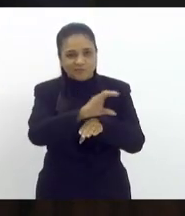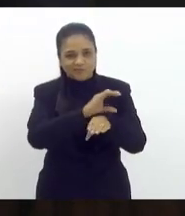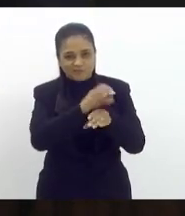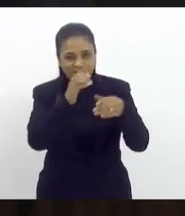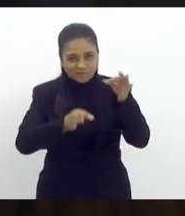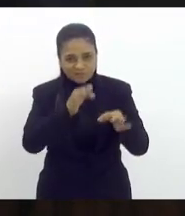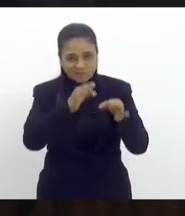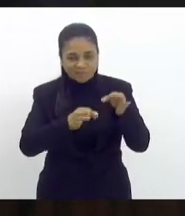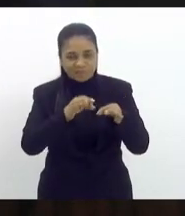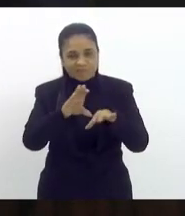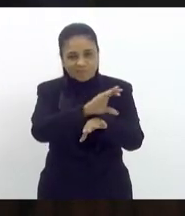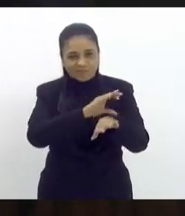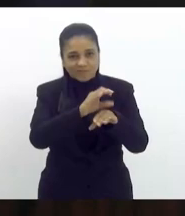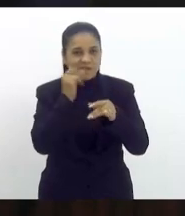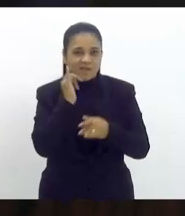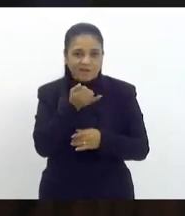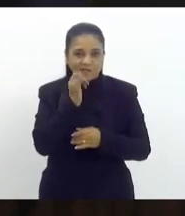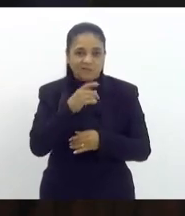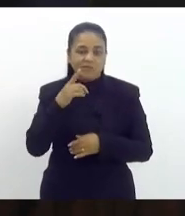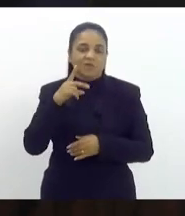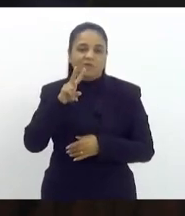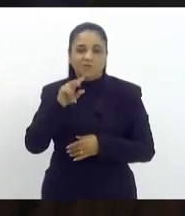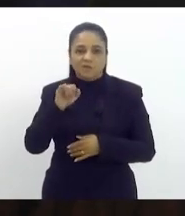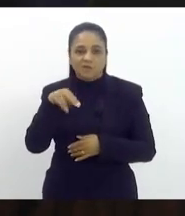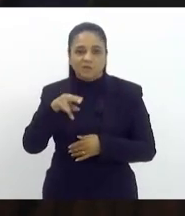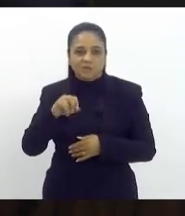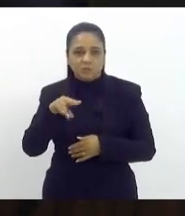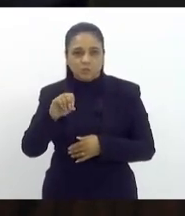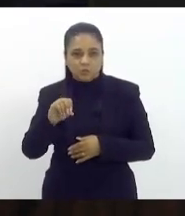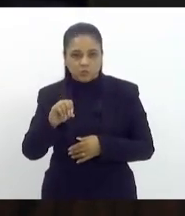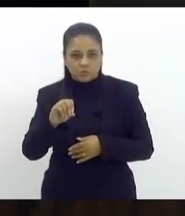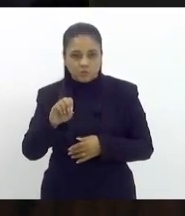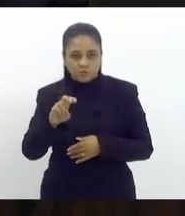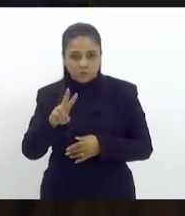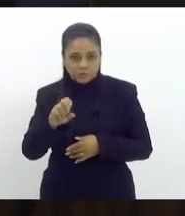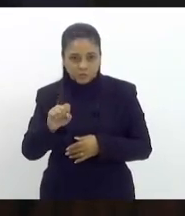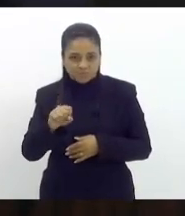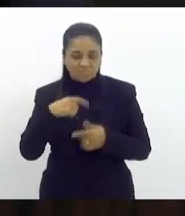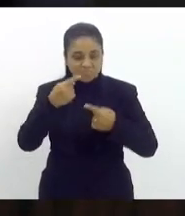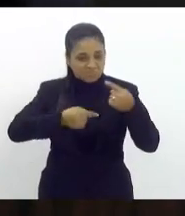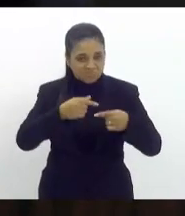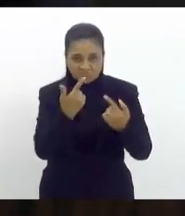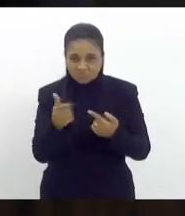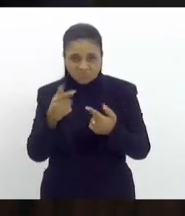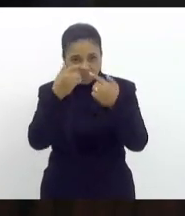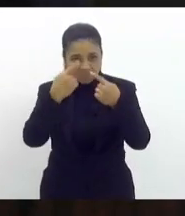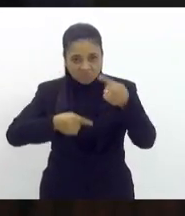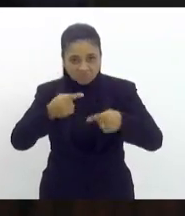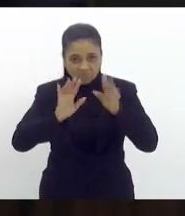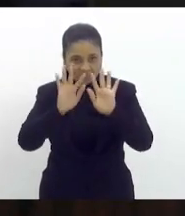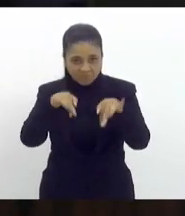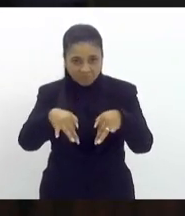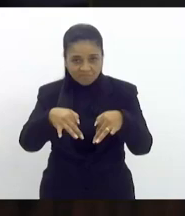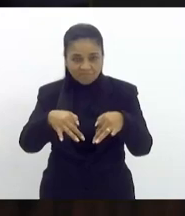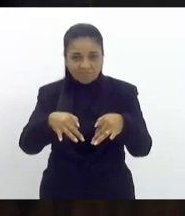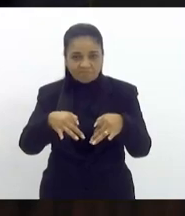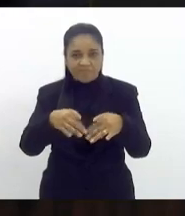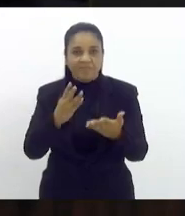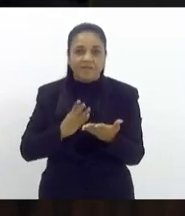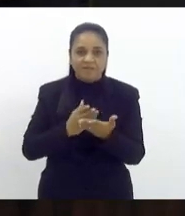juridicidade relatores deputados Vinícius cozzolini em discussão não havendo o que querem discutir encerrada discussão